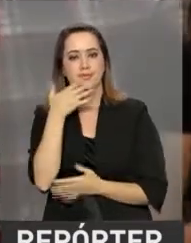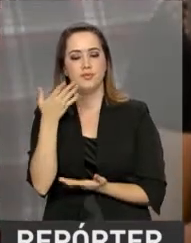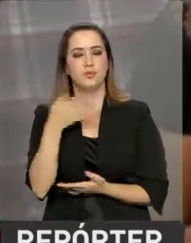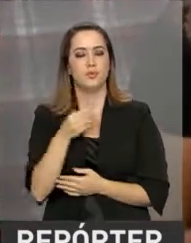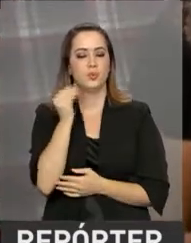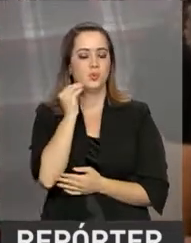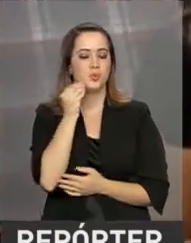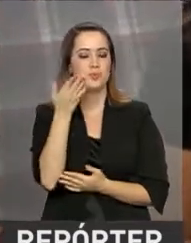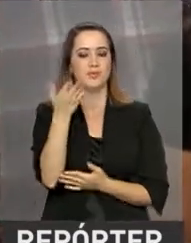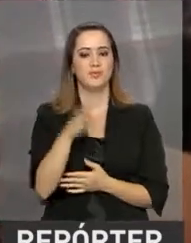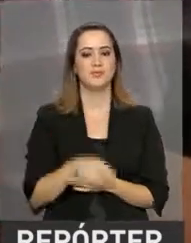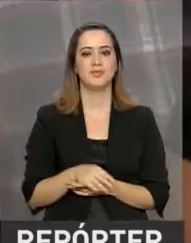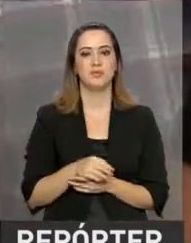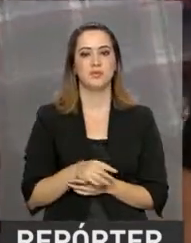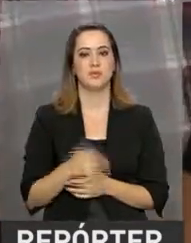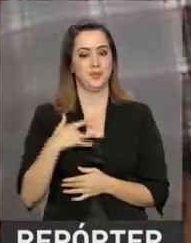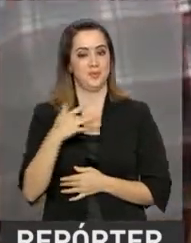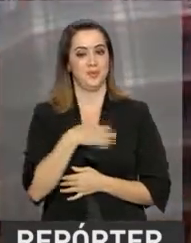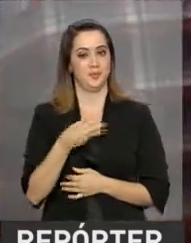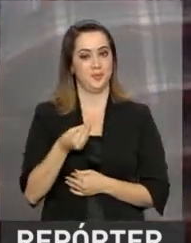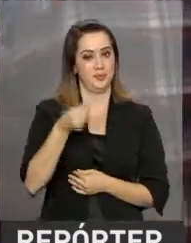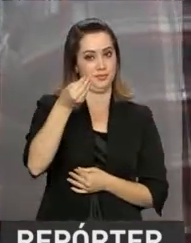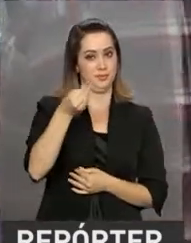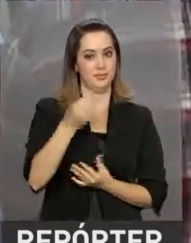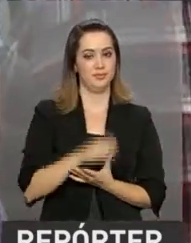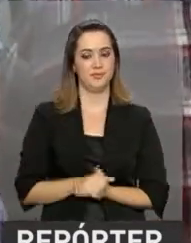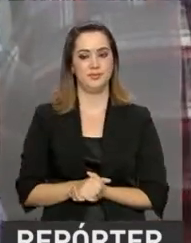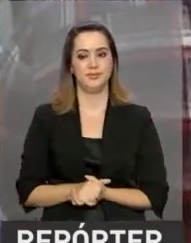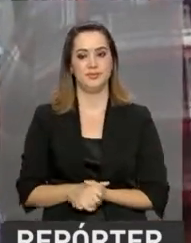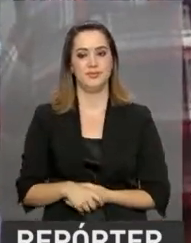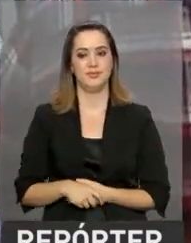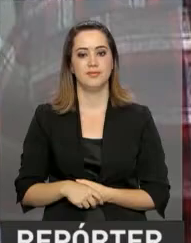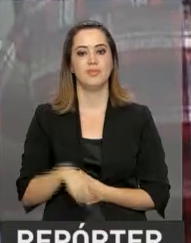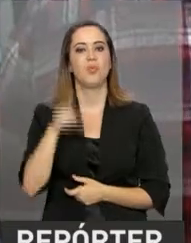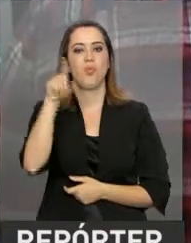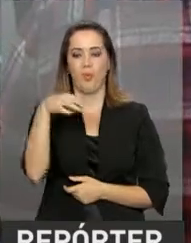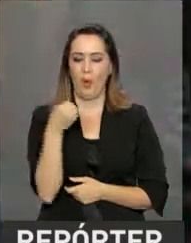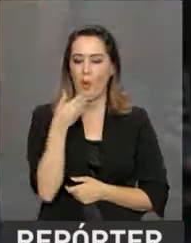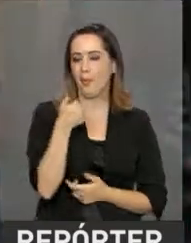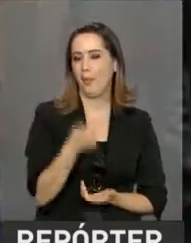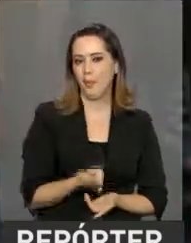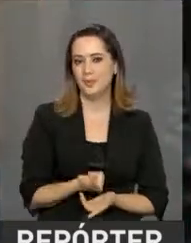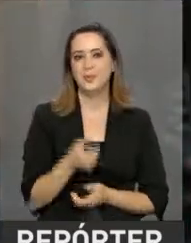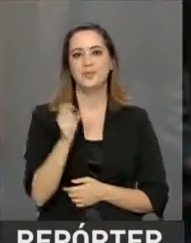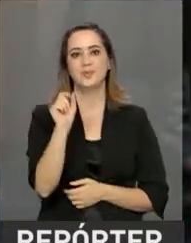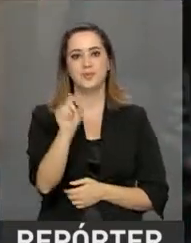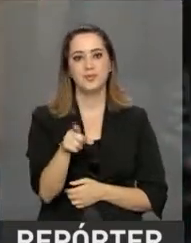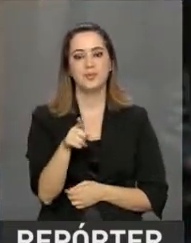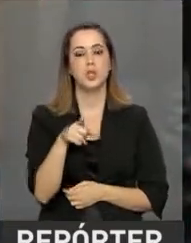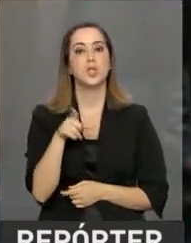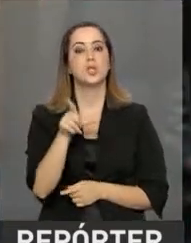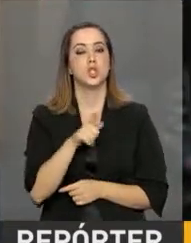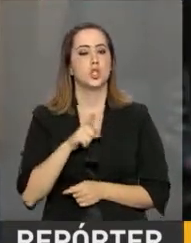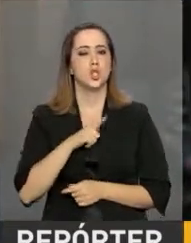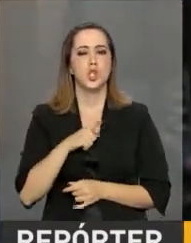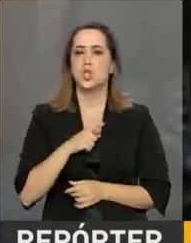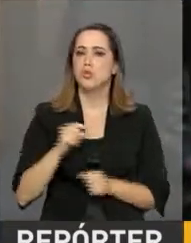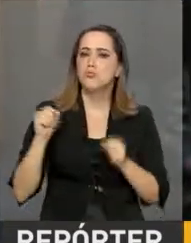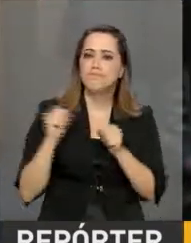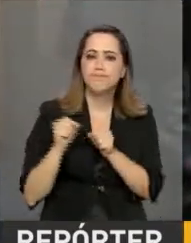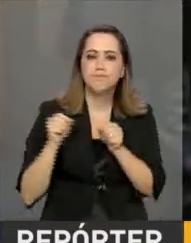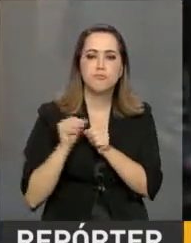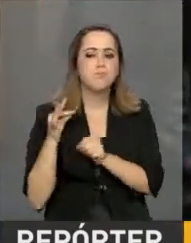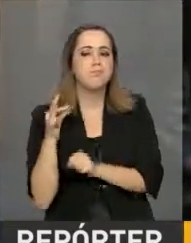Saúde? Agora está um sentido clarinho intenso. E é bom. A gente produz vinhos de excelência, a gente está